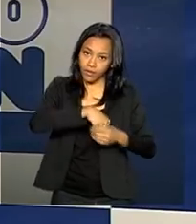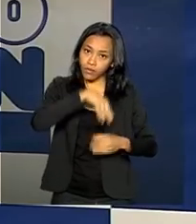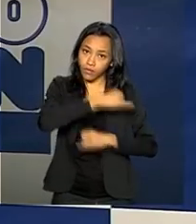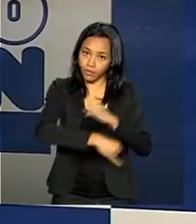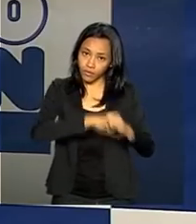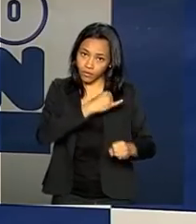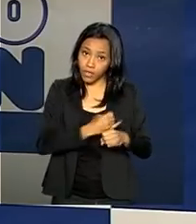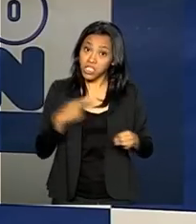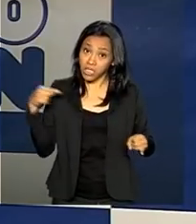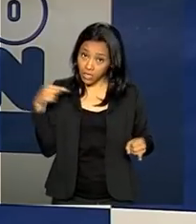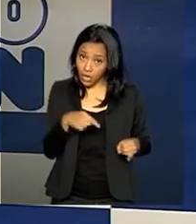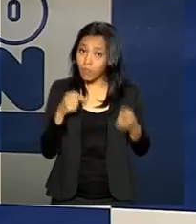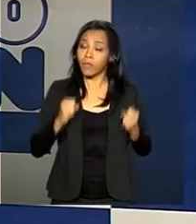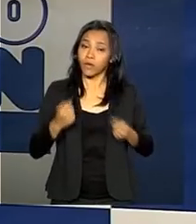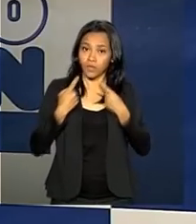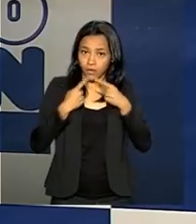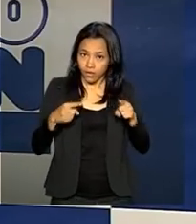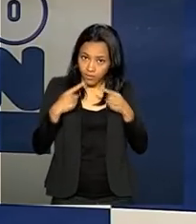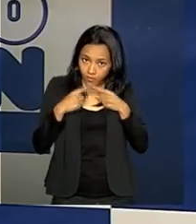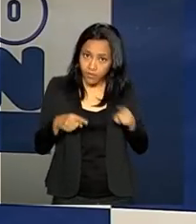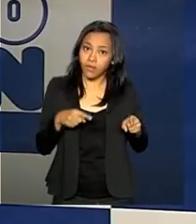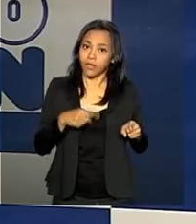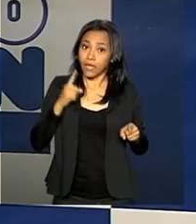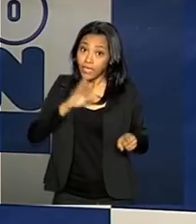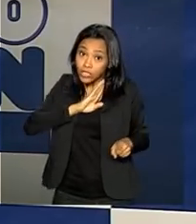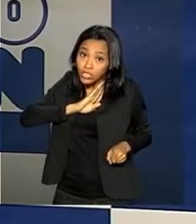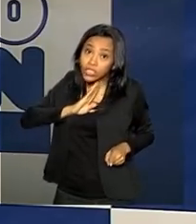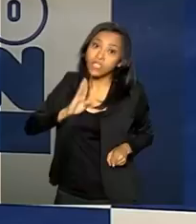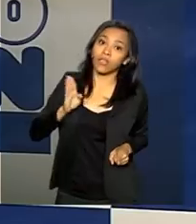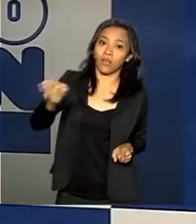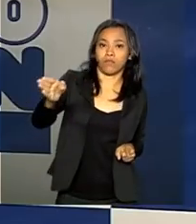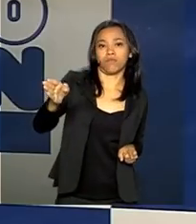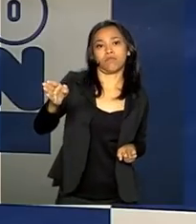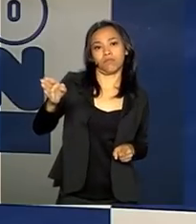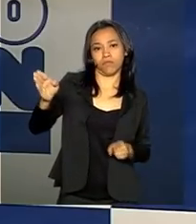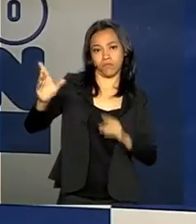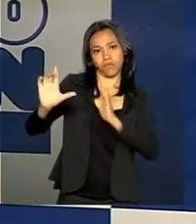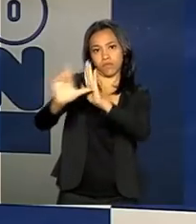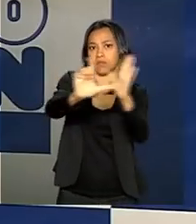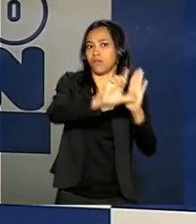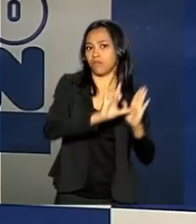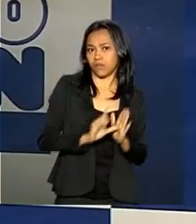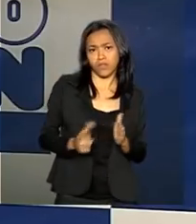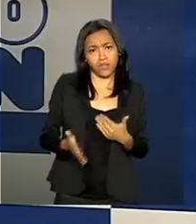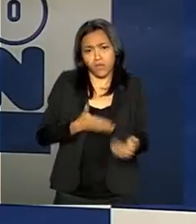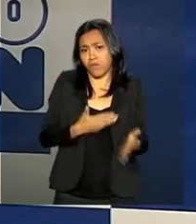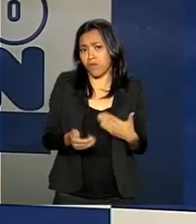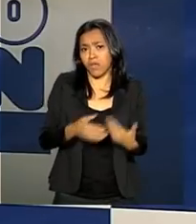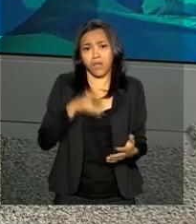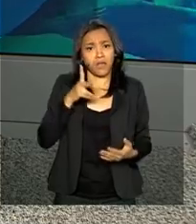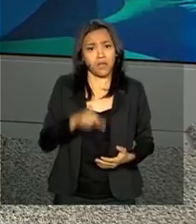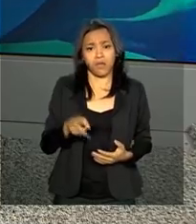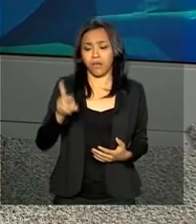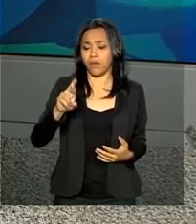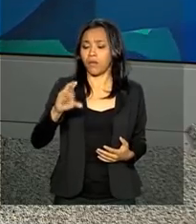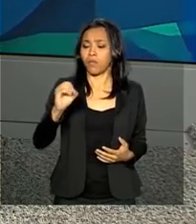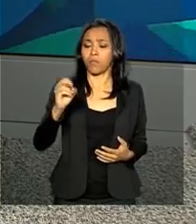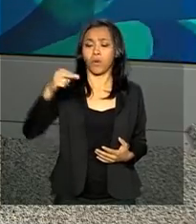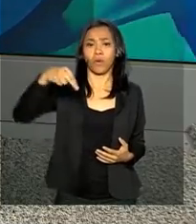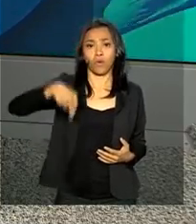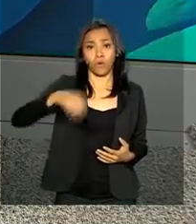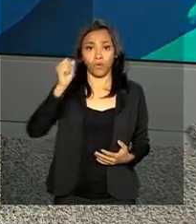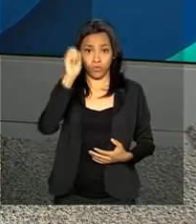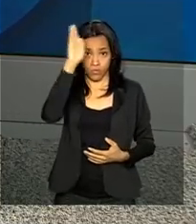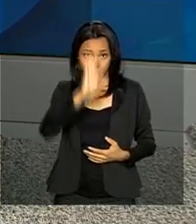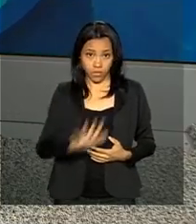reclamada lá também que aí é uma interação Direta com os fornecedores e também qualquer Procom do país